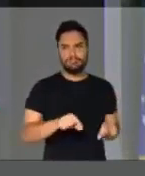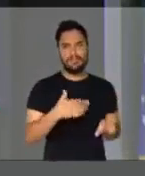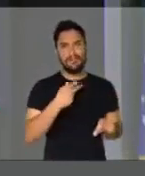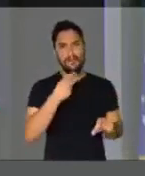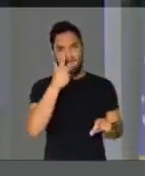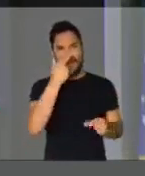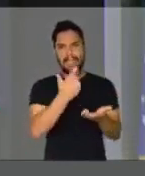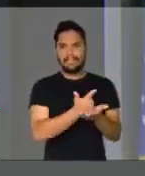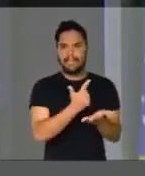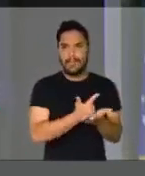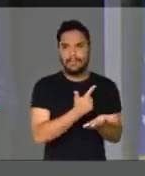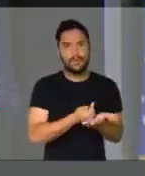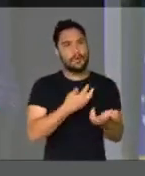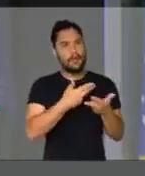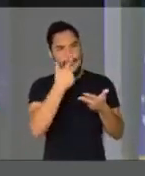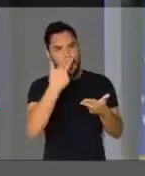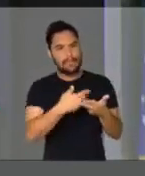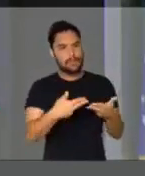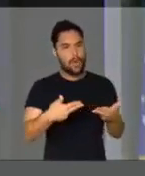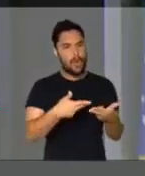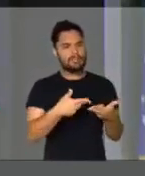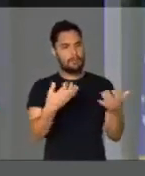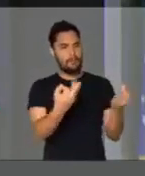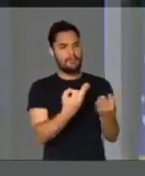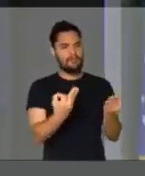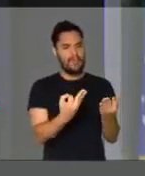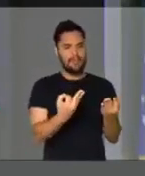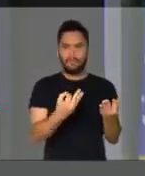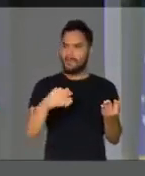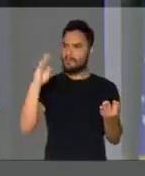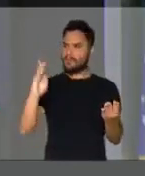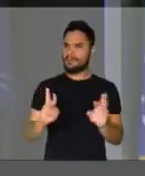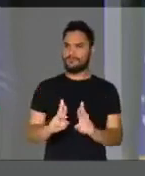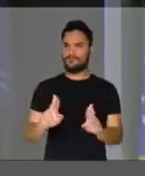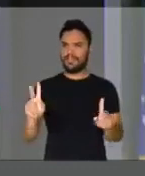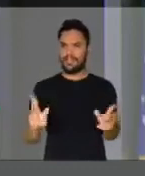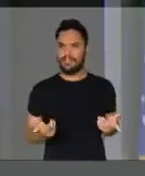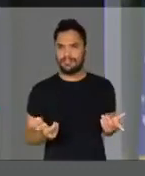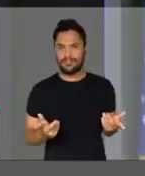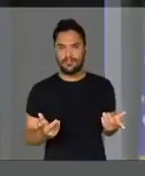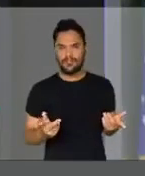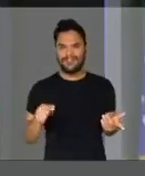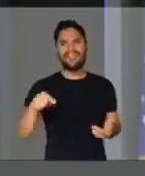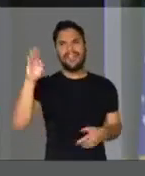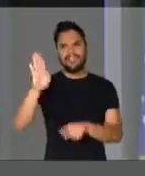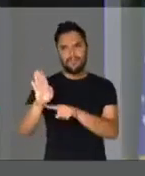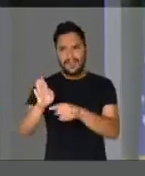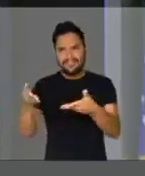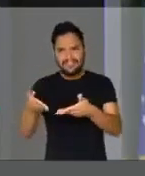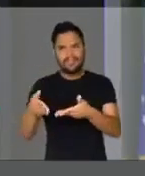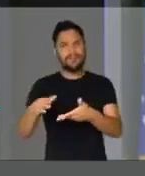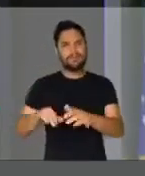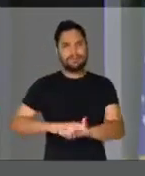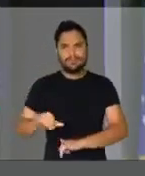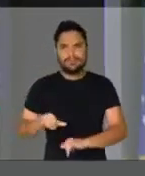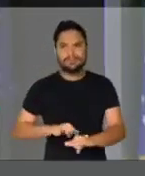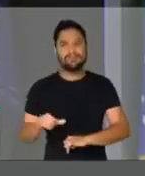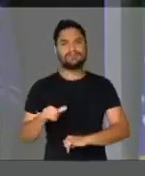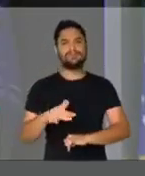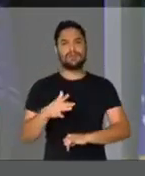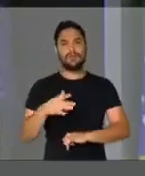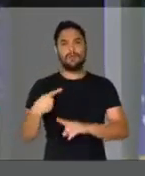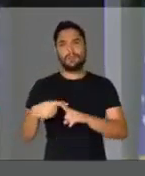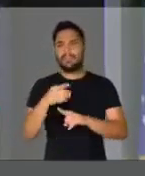carnaval e daquele bem conceituado no âmbito internacional. Um país magoado, machucado pelas